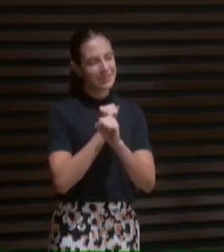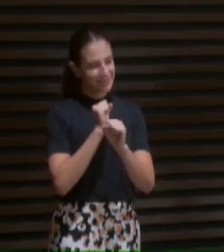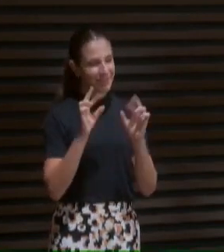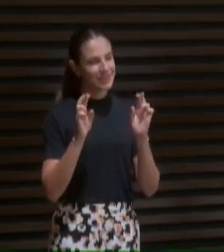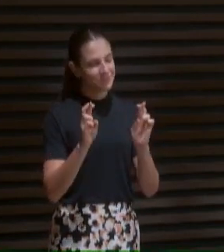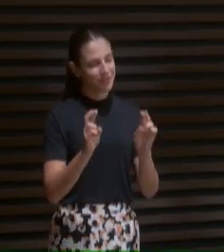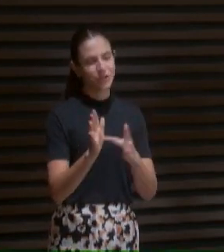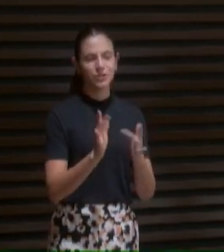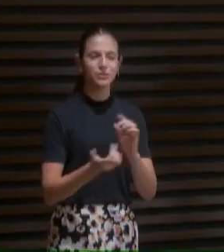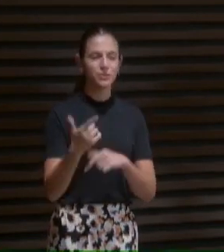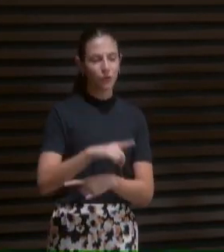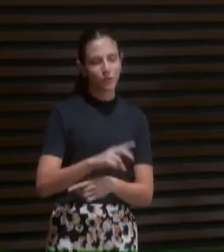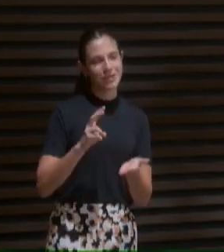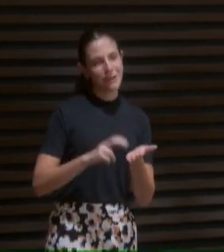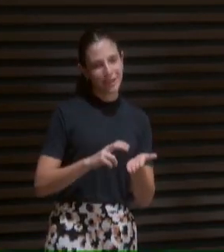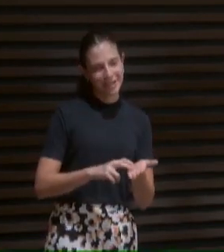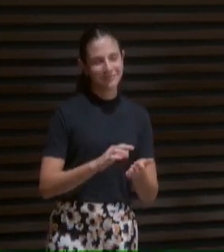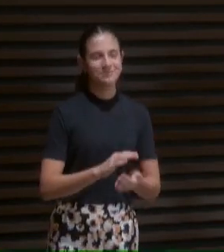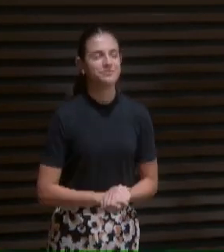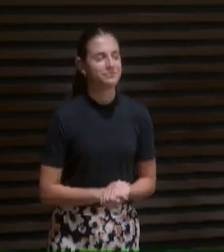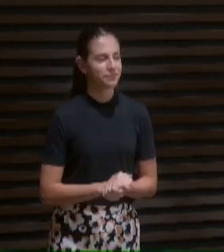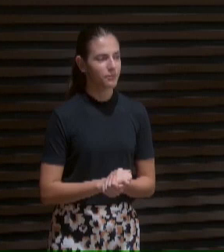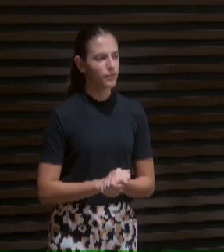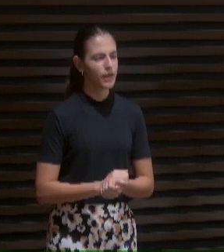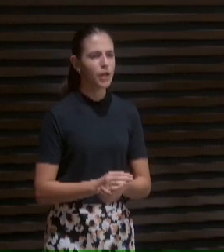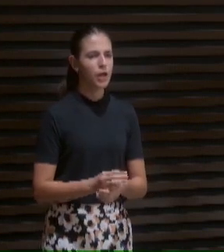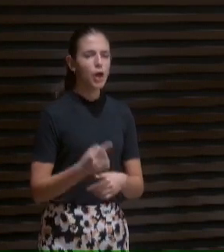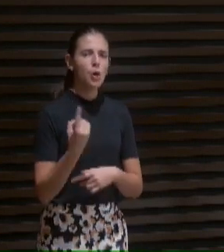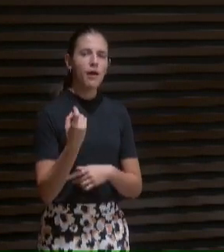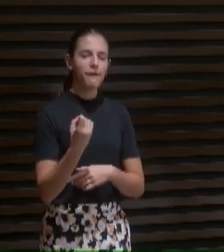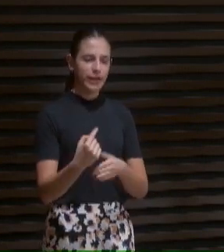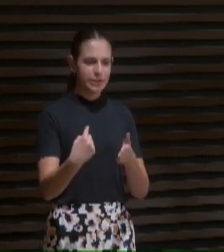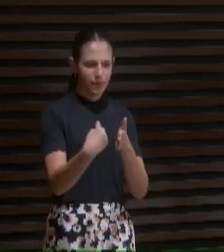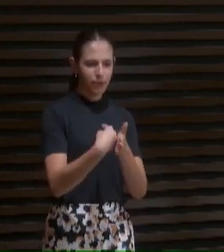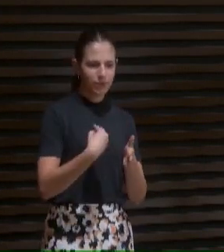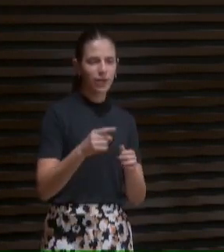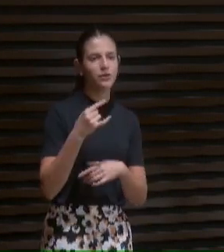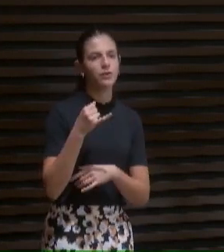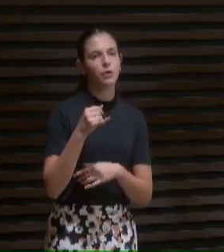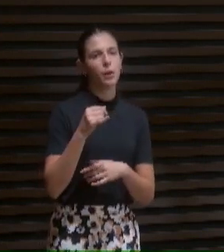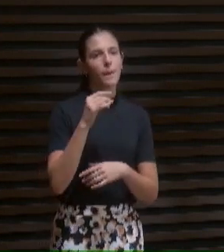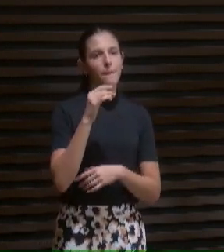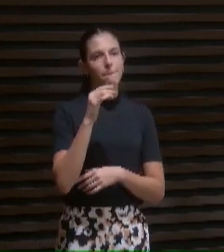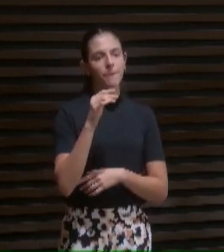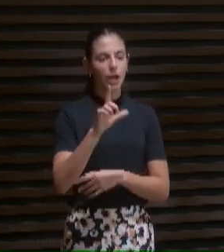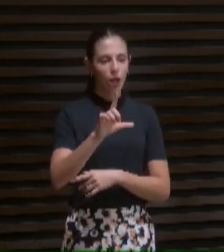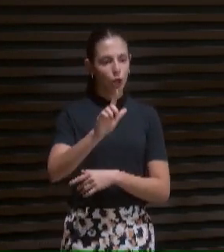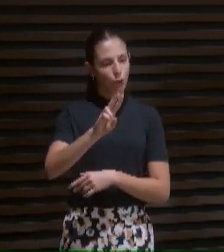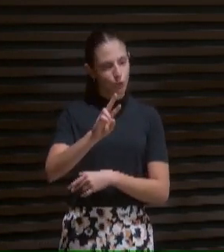Significa isto, quando perguntaram a Lutero, se você, Lutero, tivesse consciência que